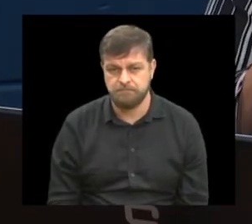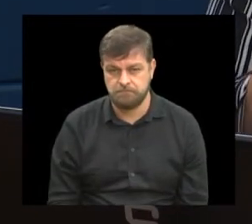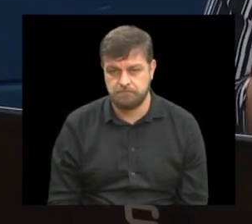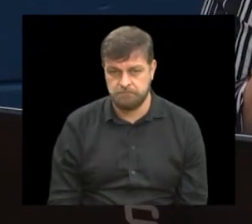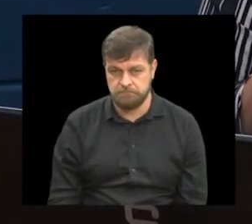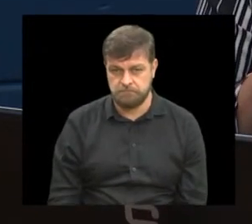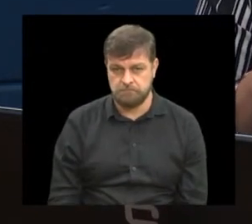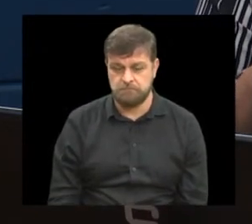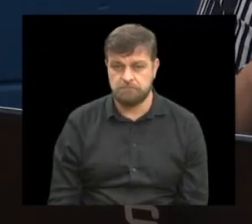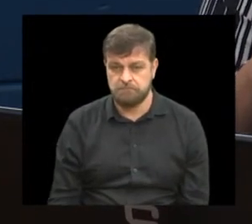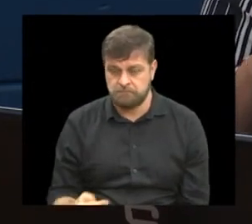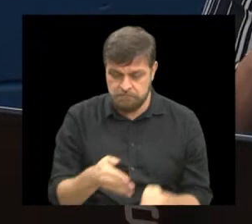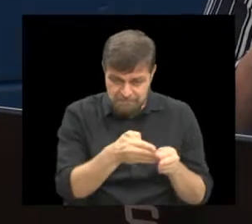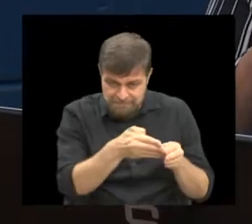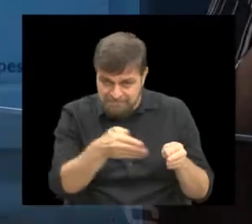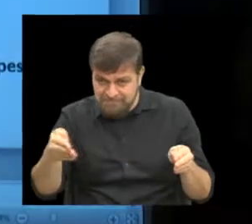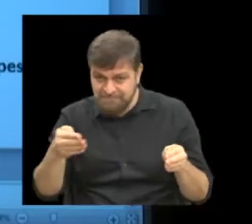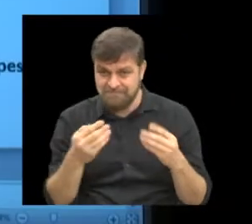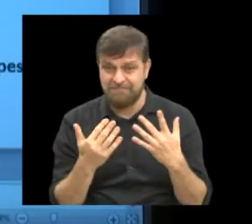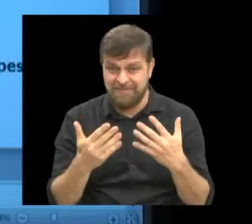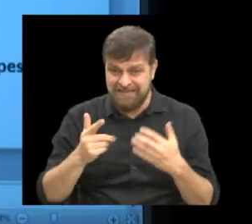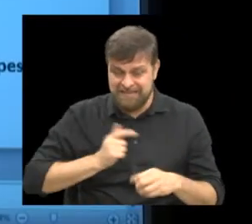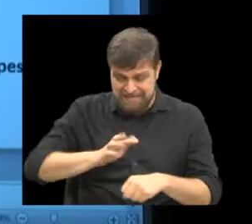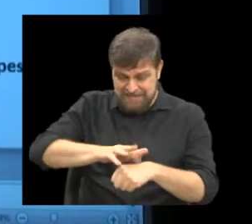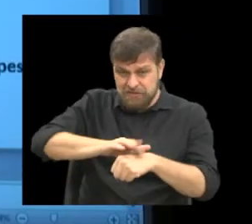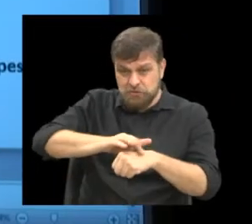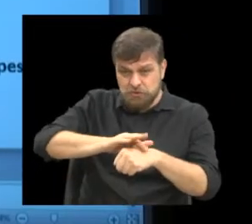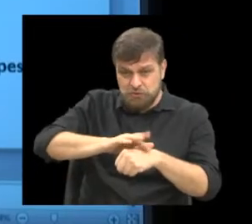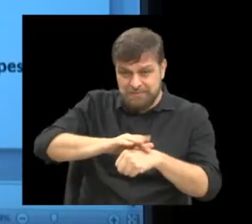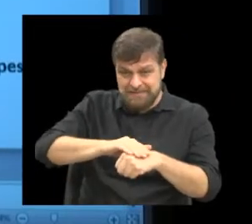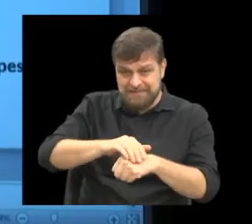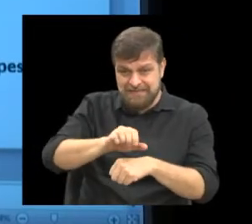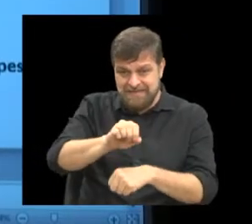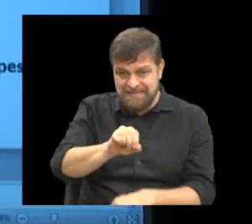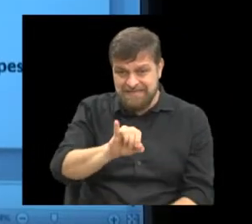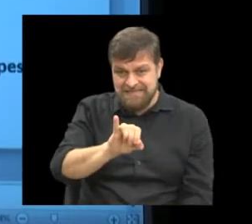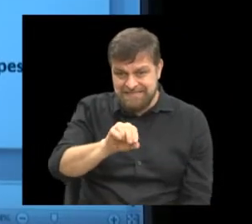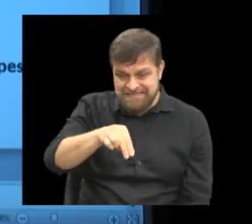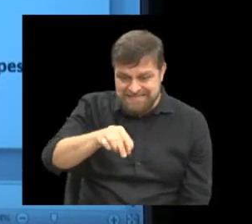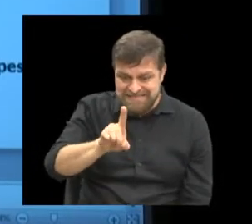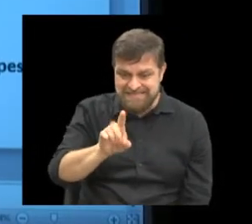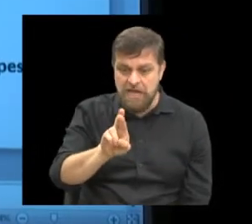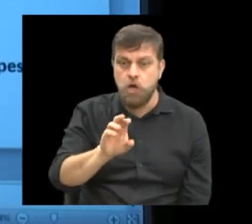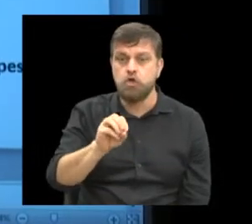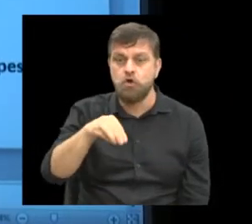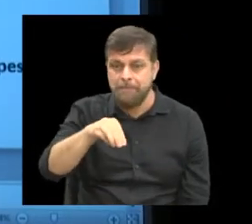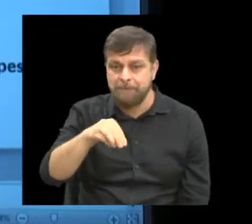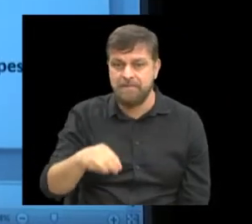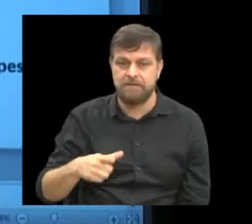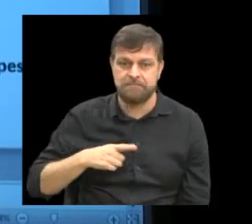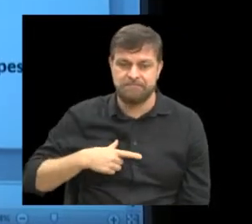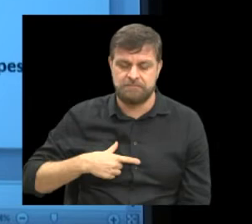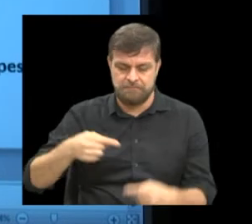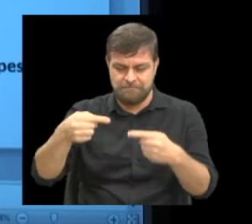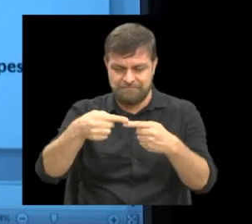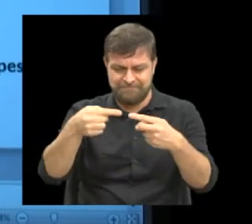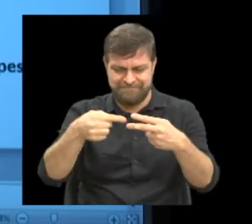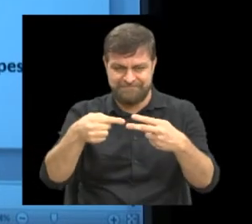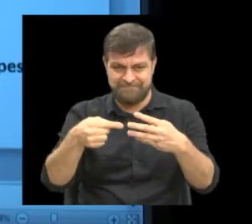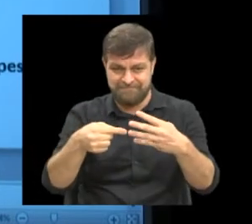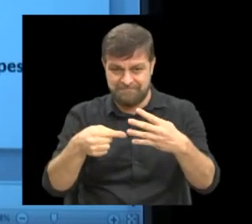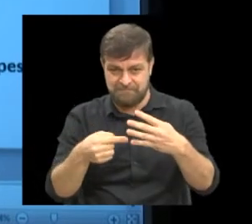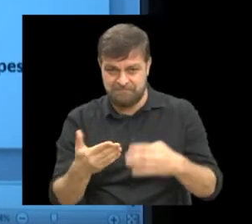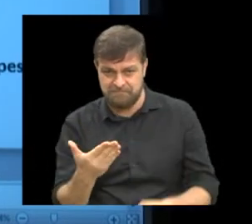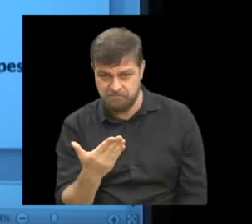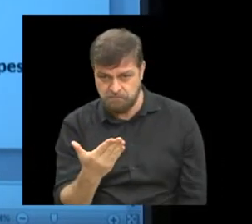Dentro desse espectro, existem algumas síndromes, né, que são ligadas ao autismo. Síndrome do X frágil, síndrome de Cornélia